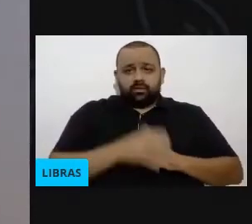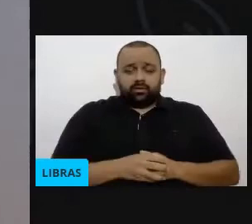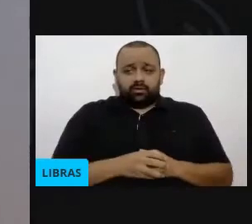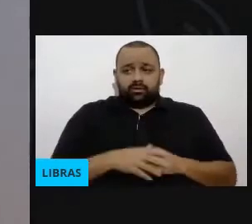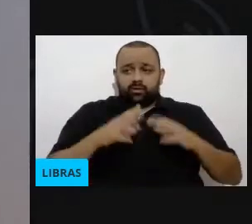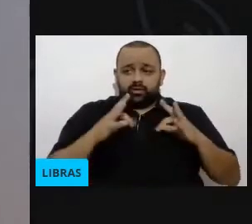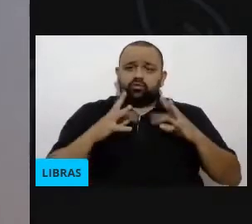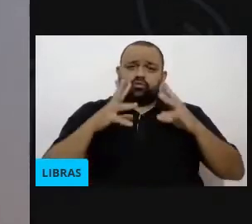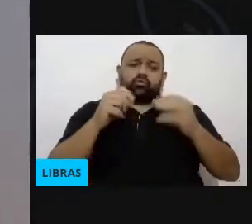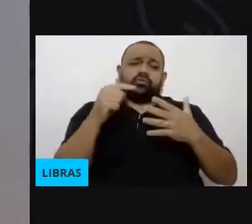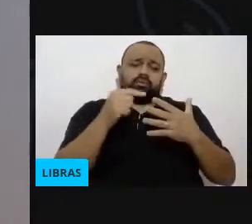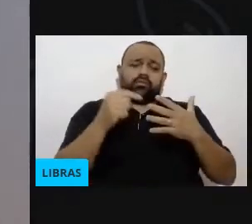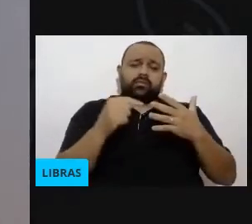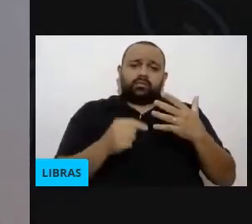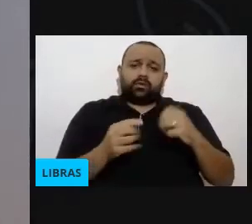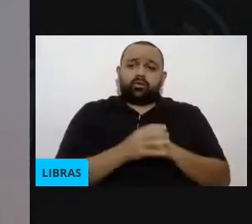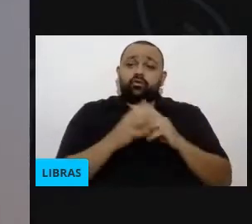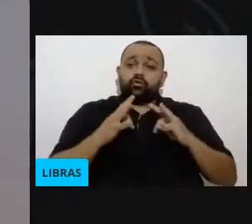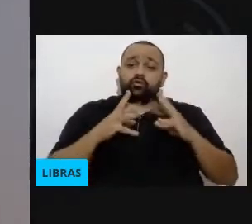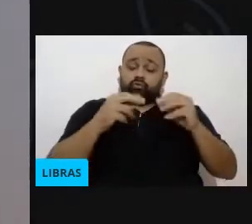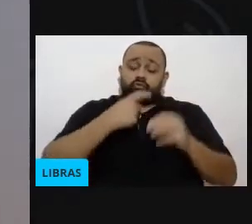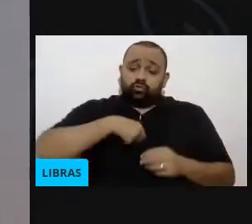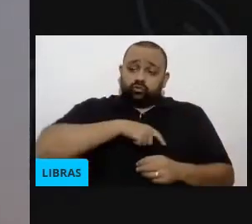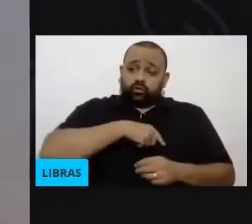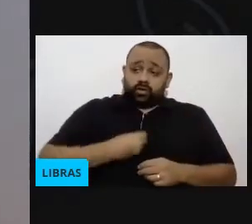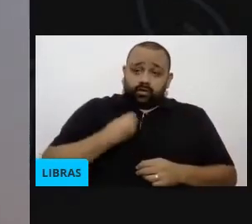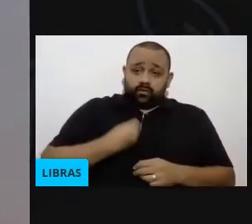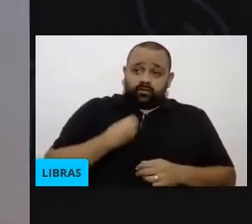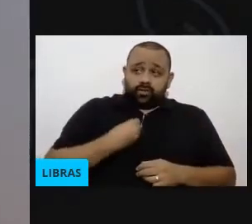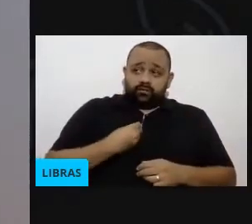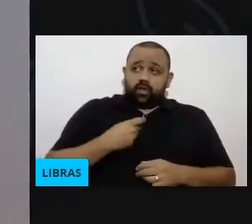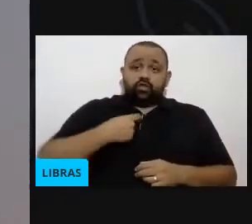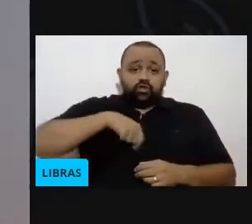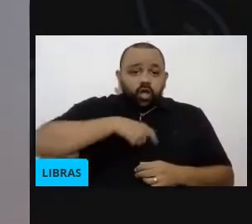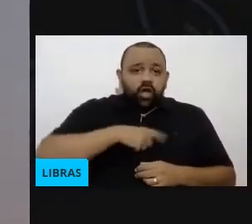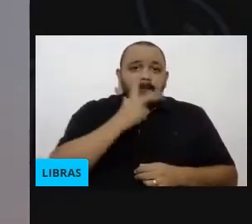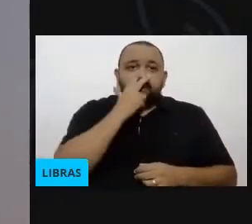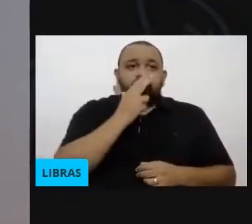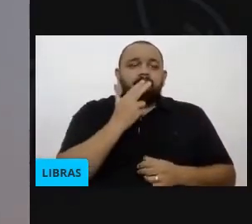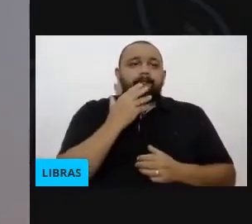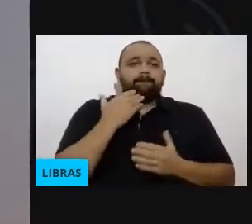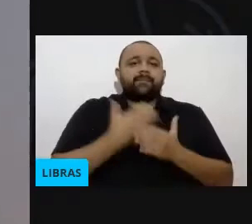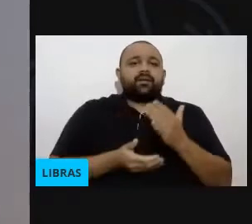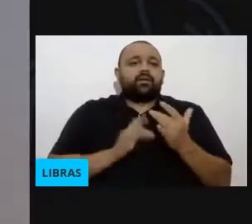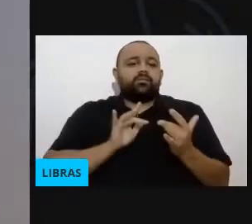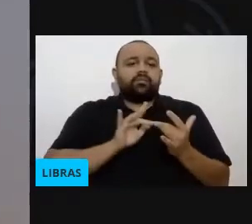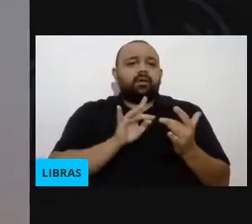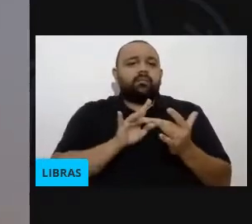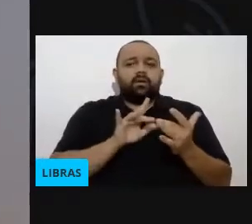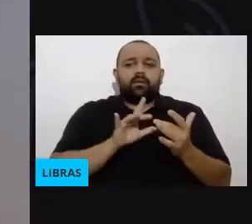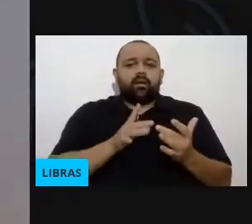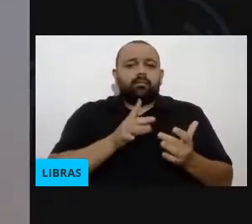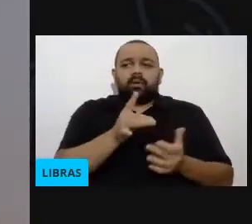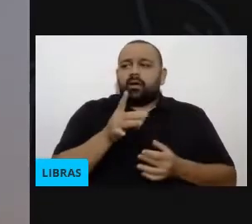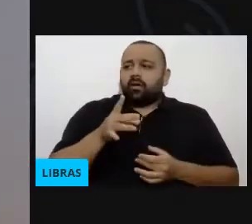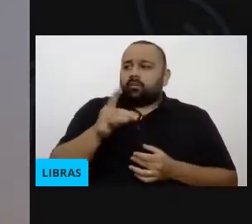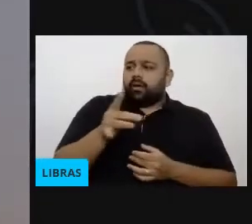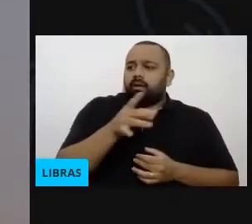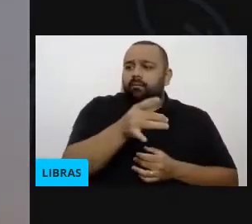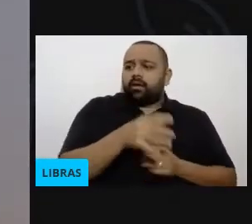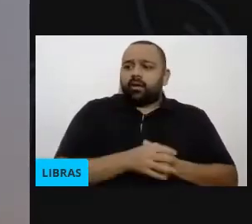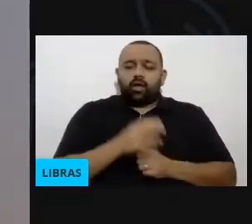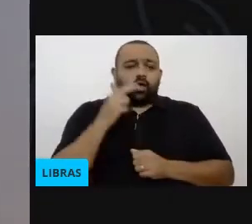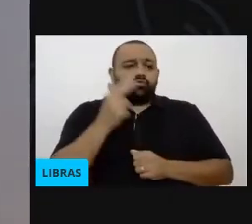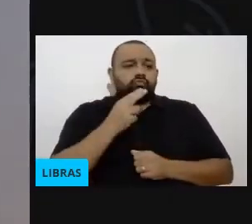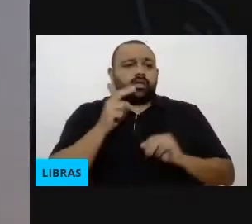os aspectos, por tudo aquilo que a gente viveu, né? A gente perdeu em vínculos afetivos, a gente perdeu em possibilidades